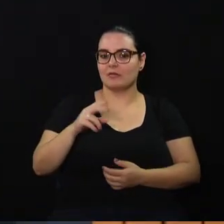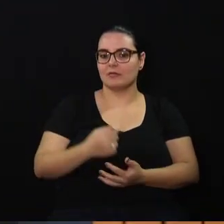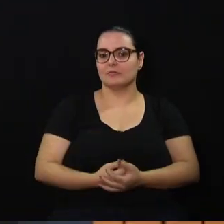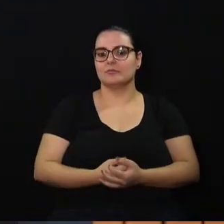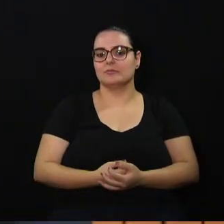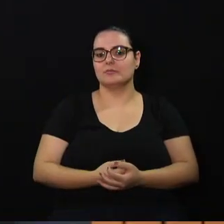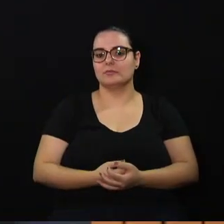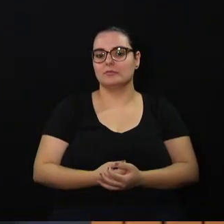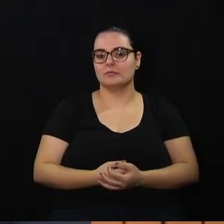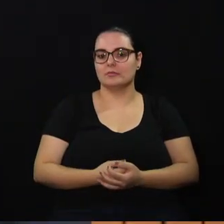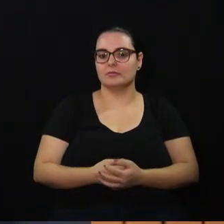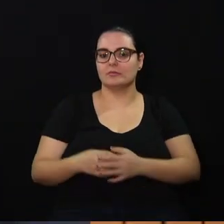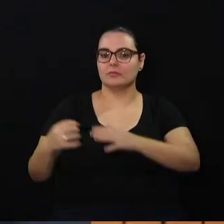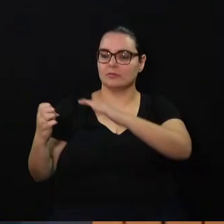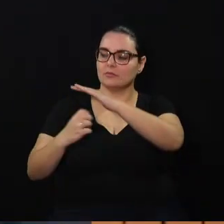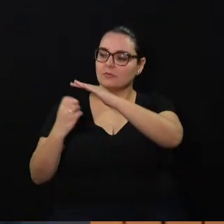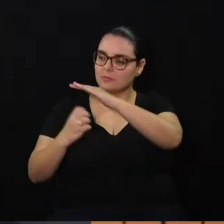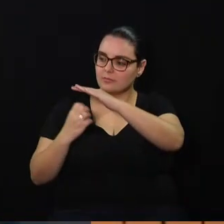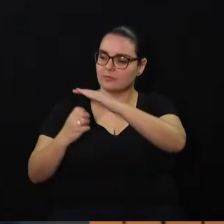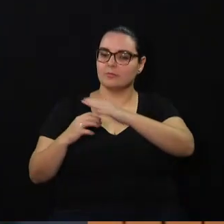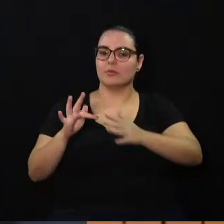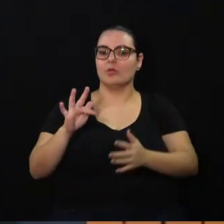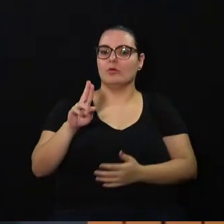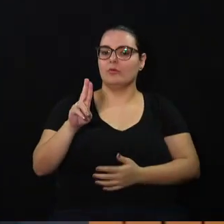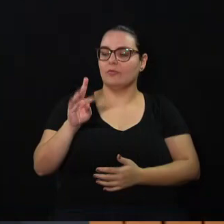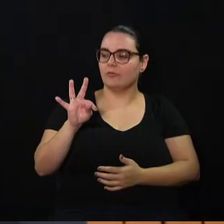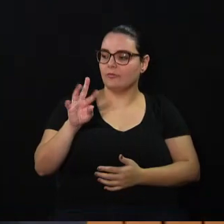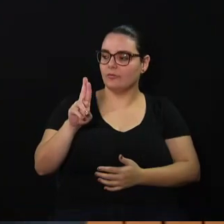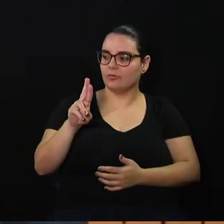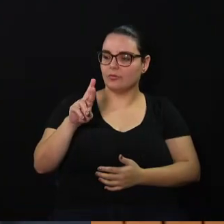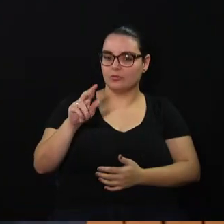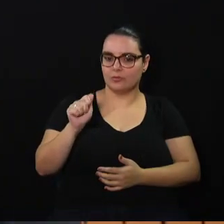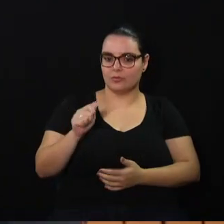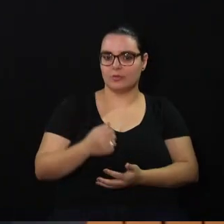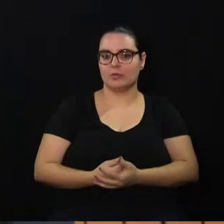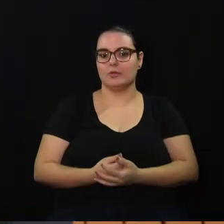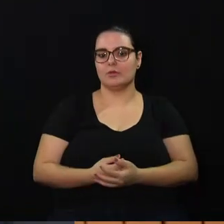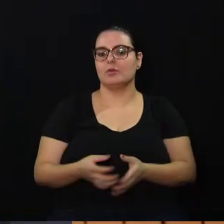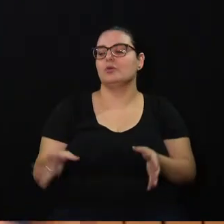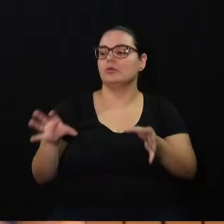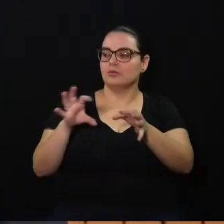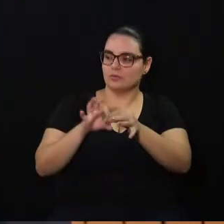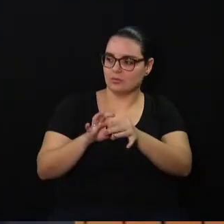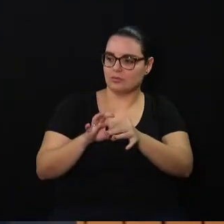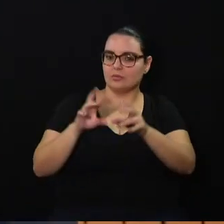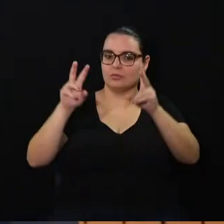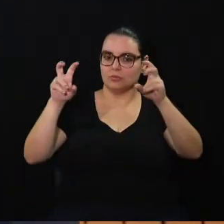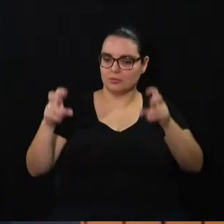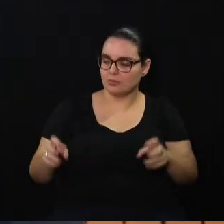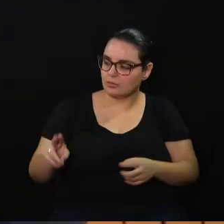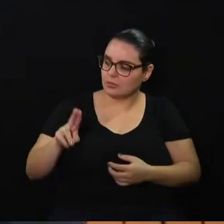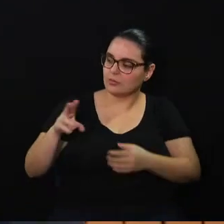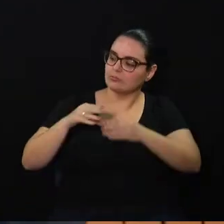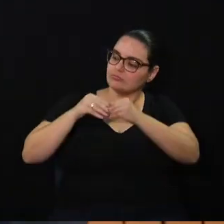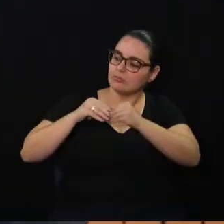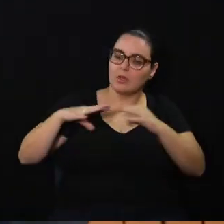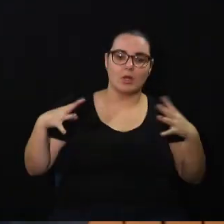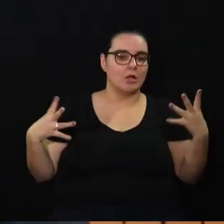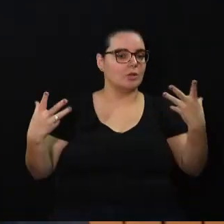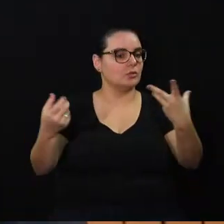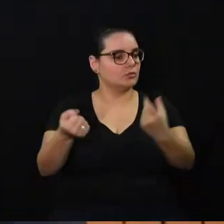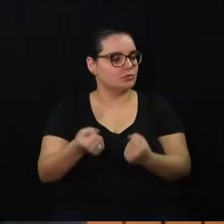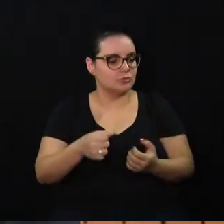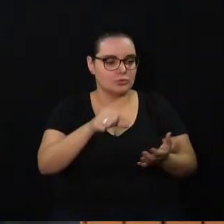com os co futura também uma das parceiras é desse evento em nome dela cumprimentar todas as entidades parceiras